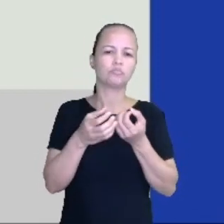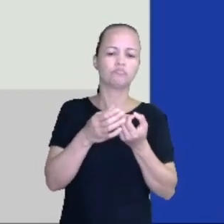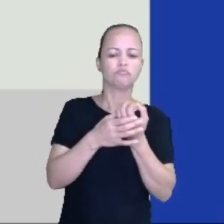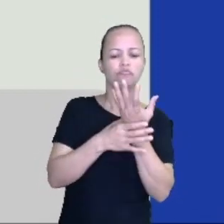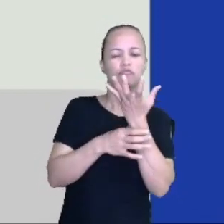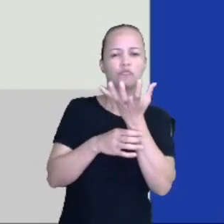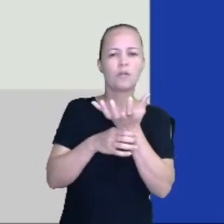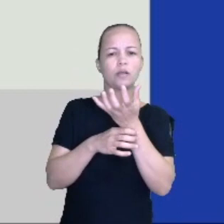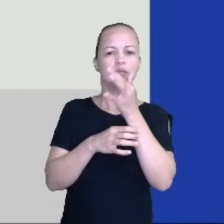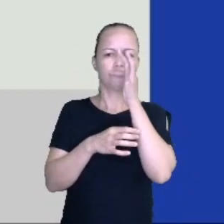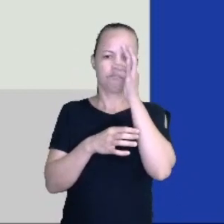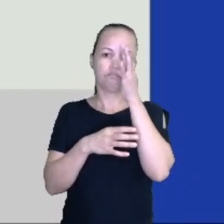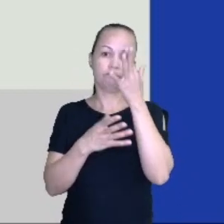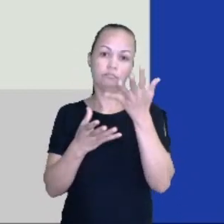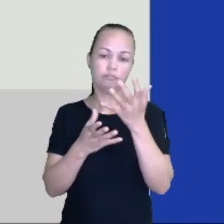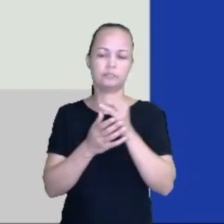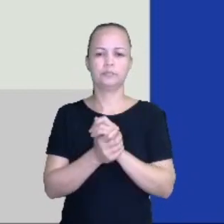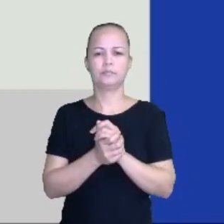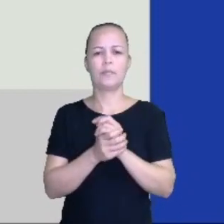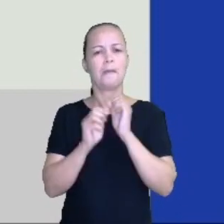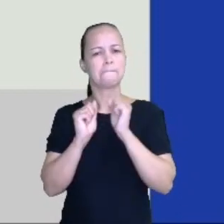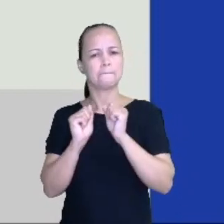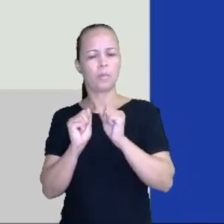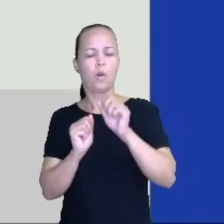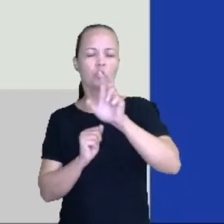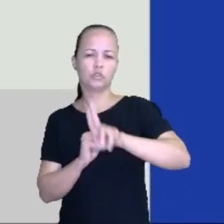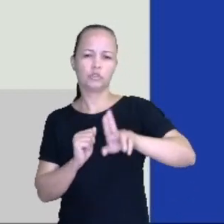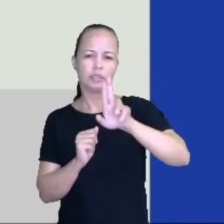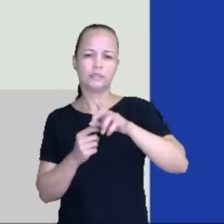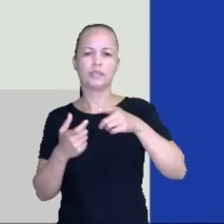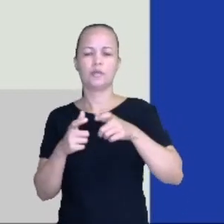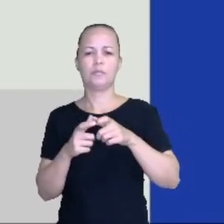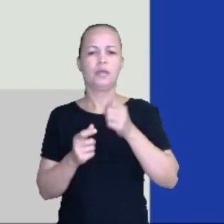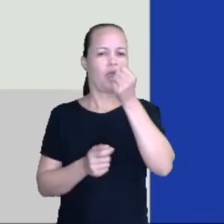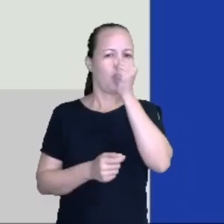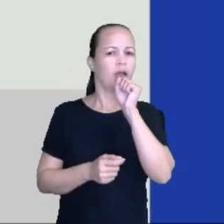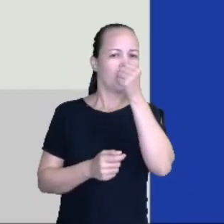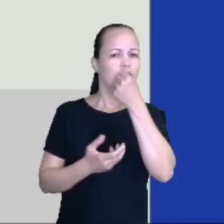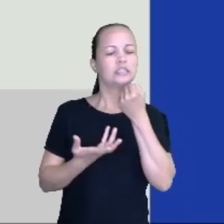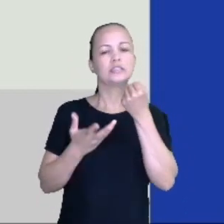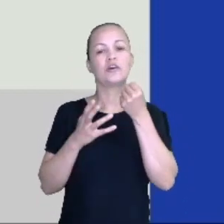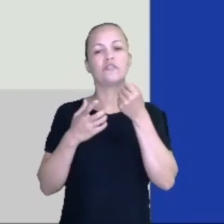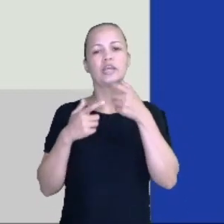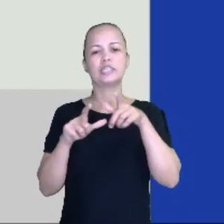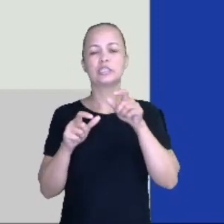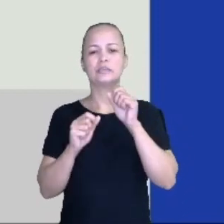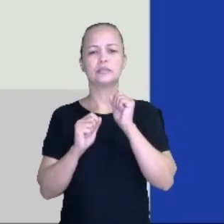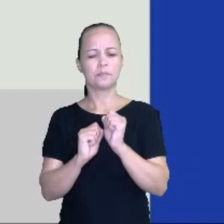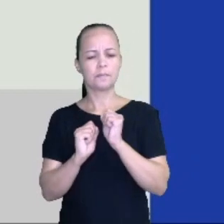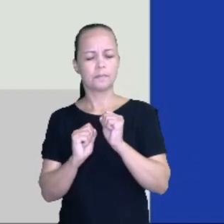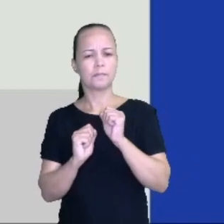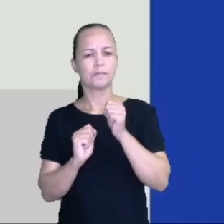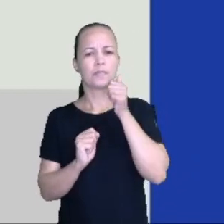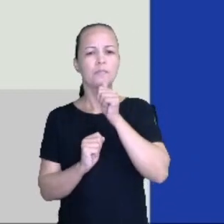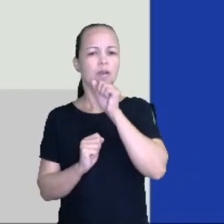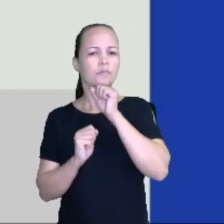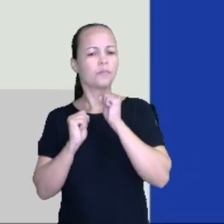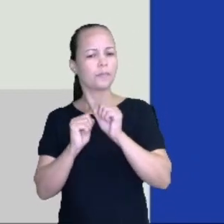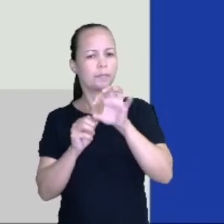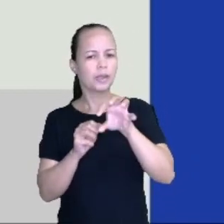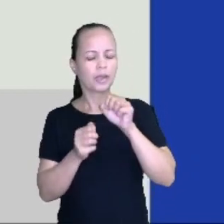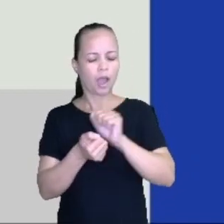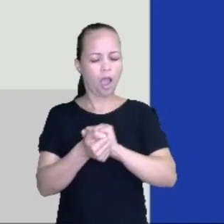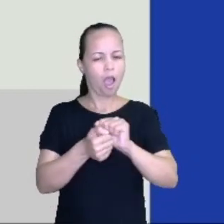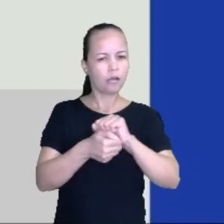Você pode utilizar ele também, ó, as vasilhas de sorvete. Você compra sorvete, a mamãe pode pegar aquela vasilha que foi de sorvete, lavar